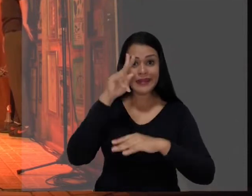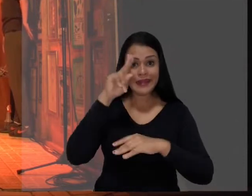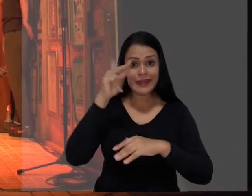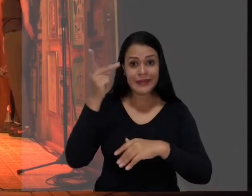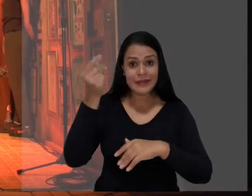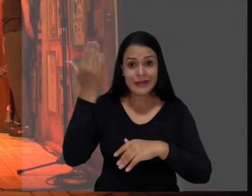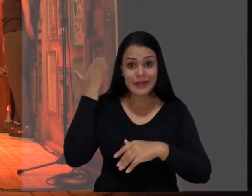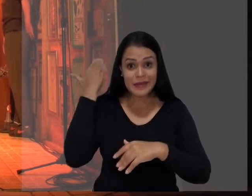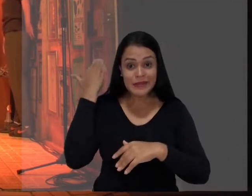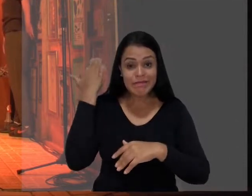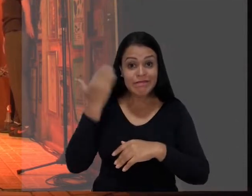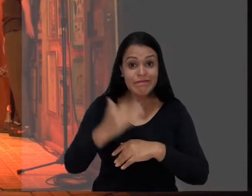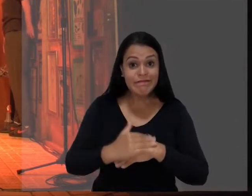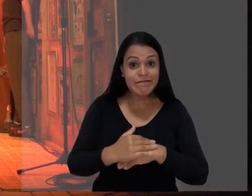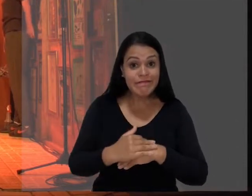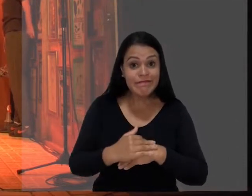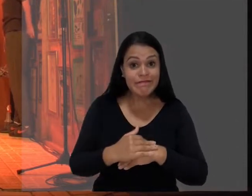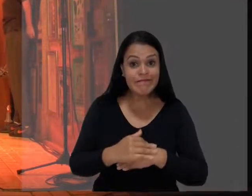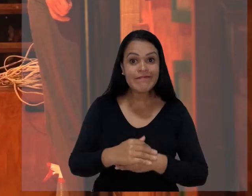antes?